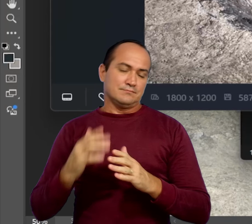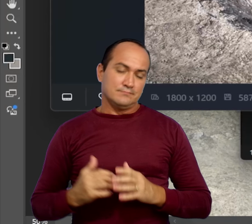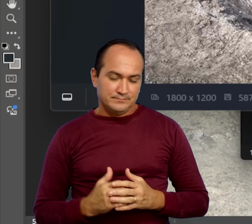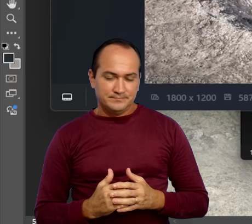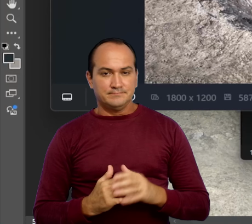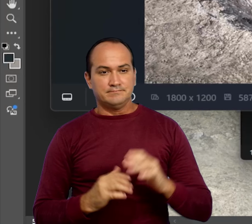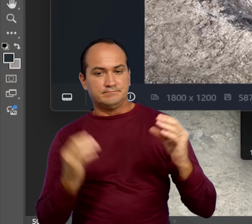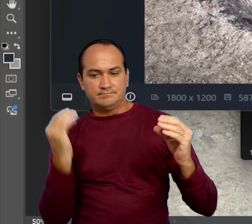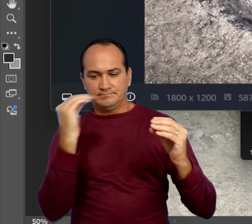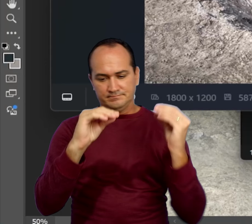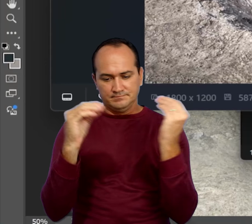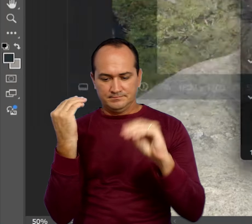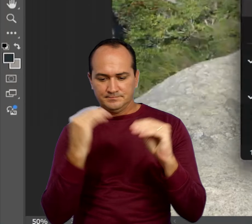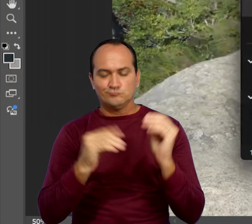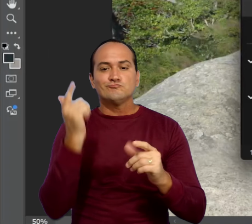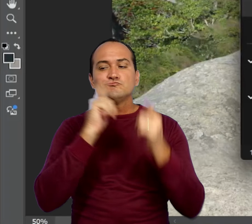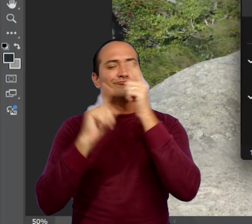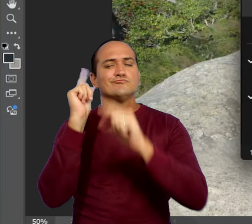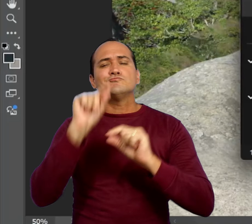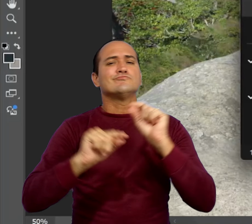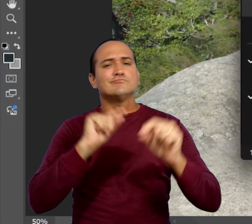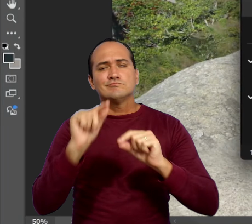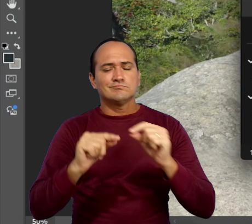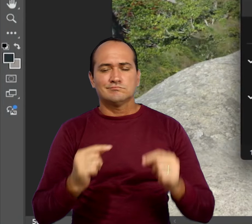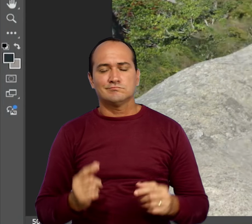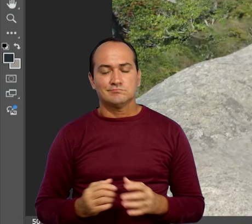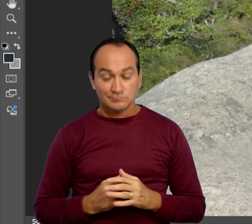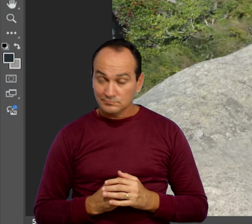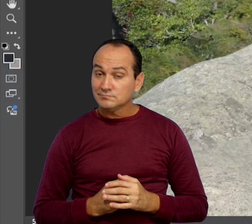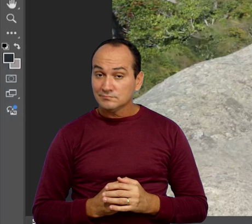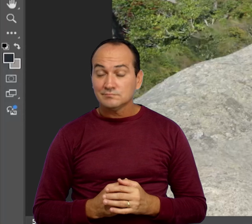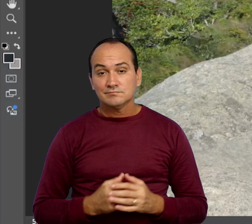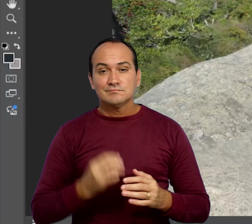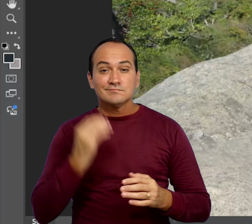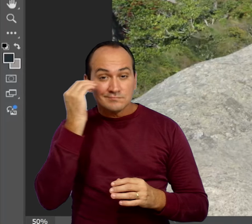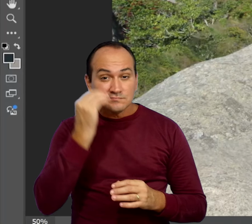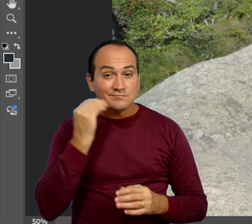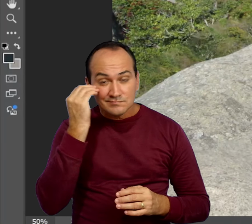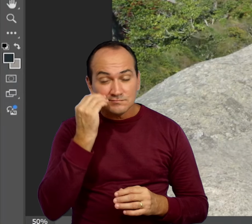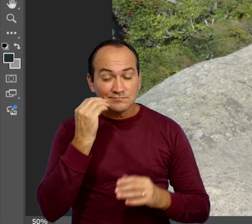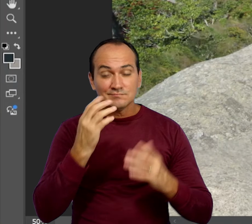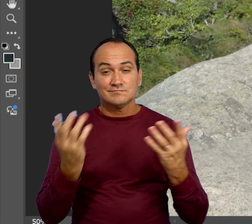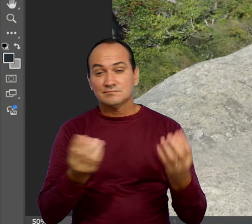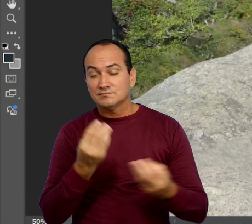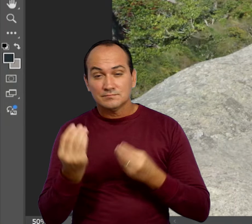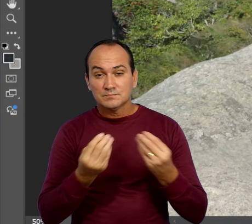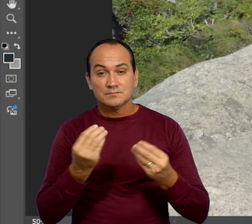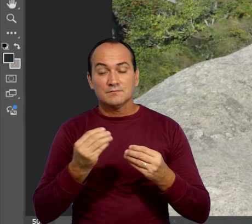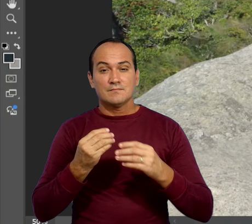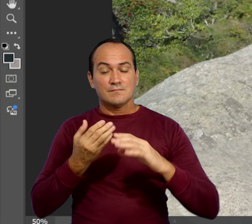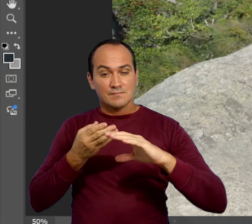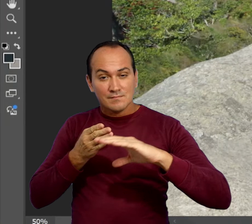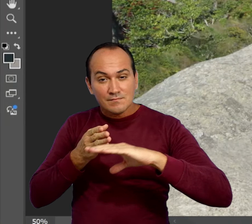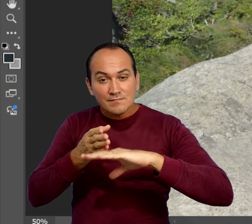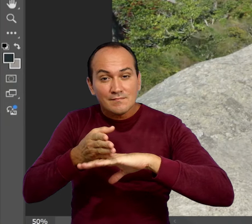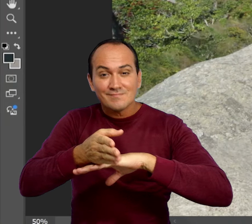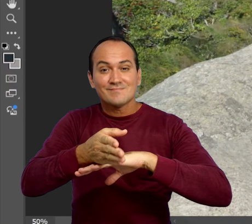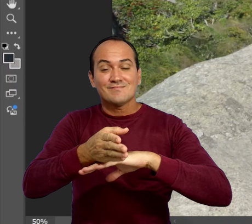câmera. Então, com essas imagens, o que é que a gente conseguiu fazer? Eu consegui, então, simular, né, digamos assim, aqui eu